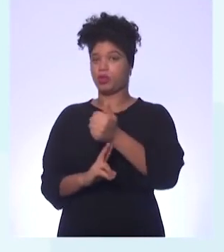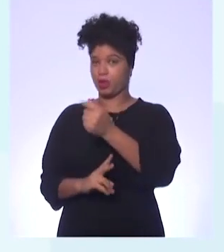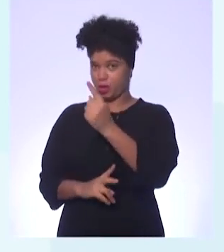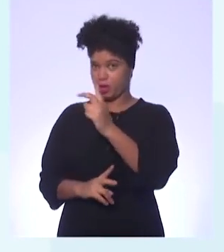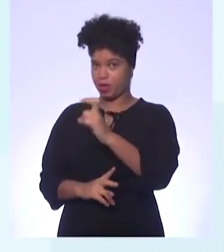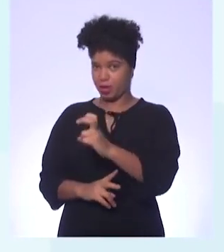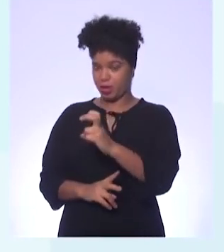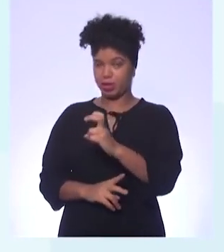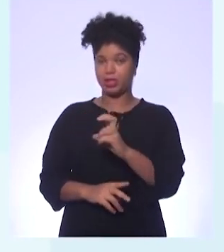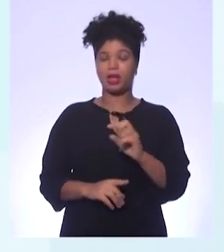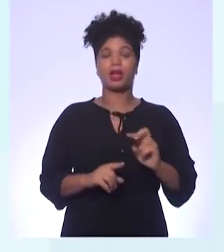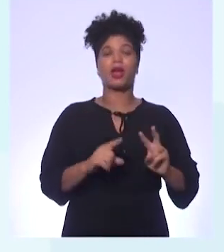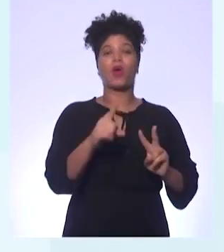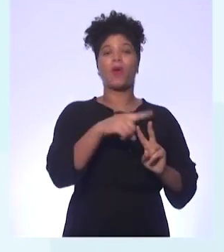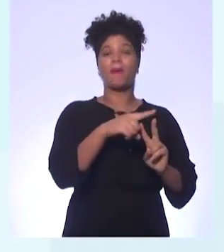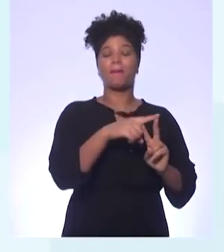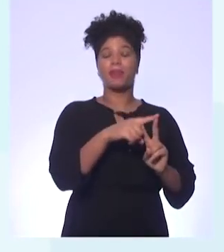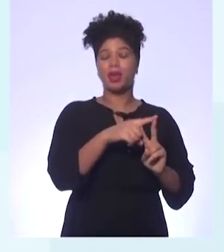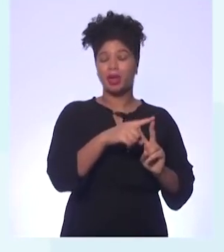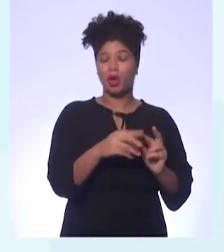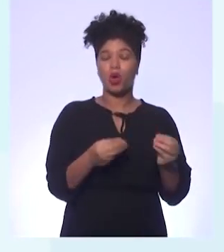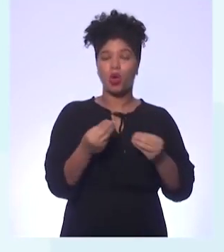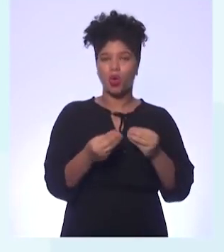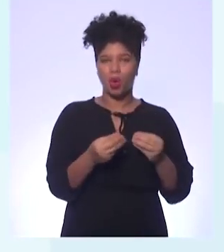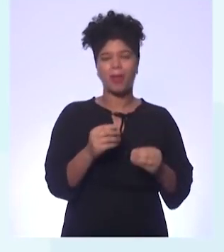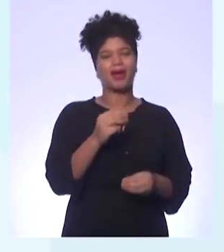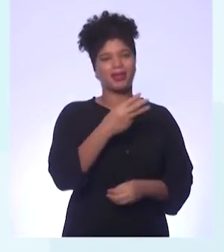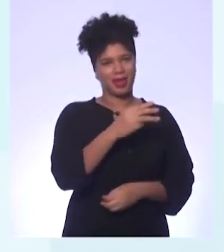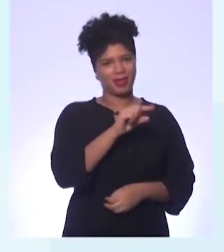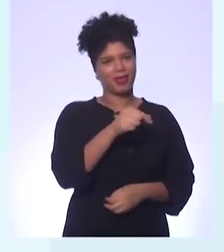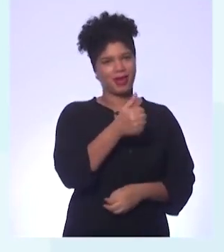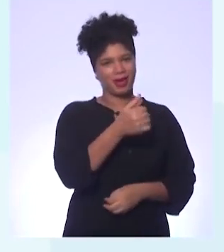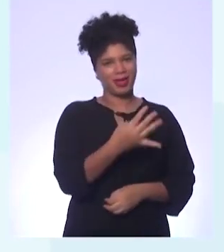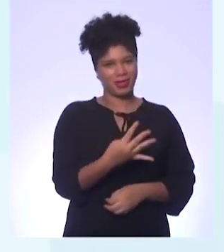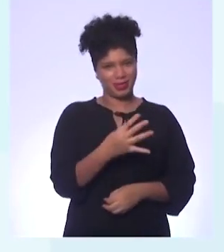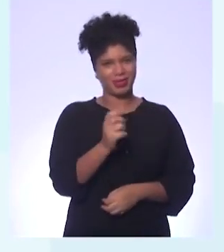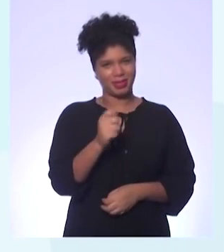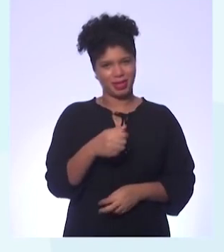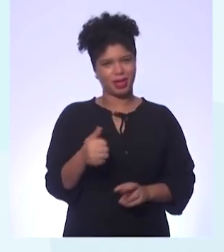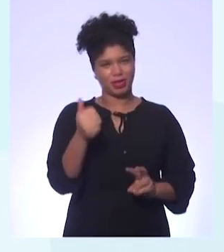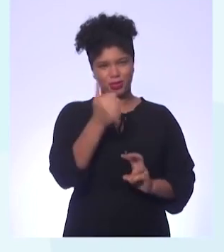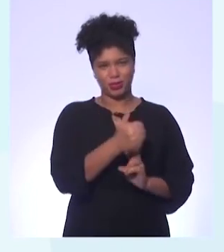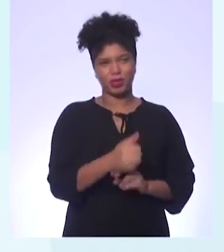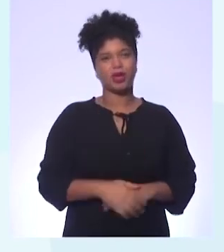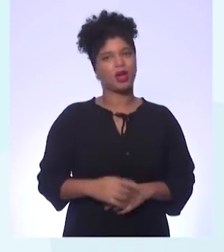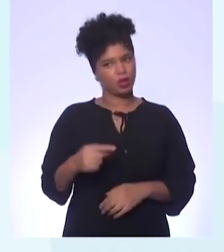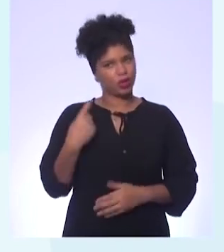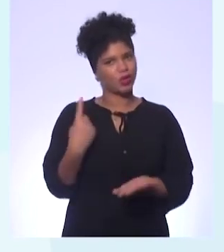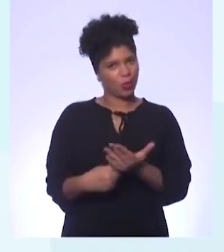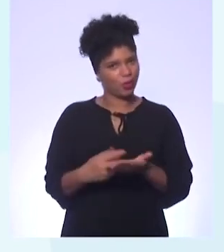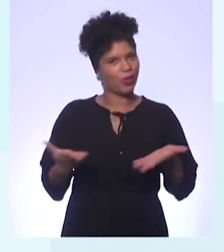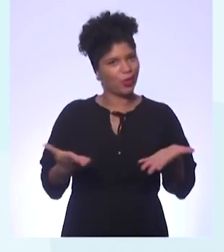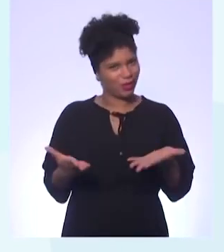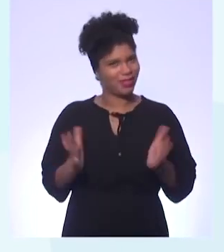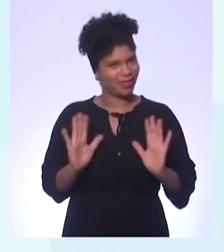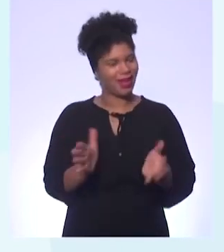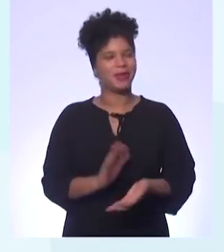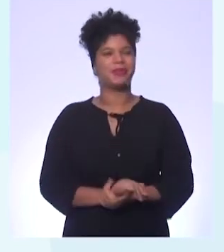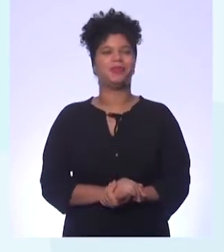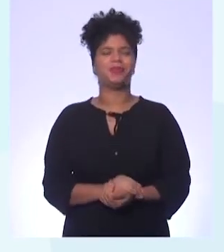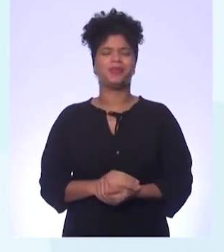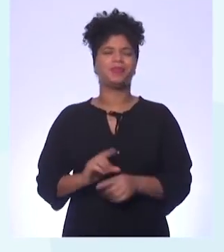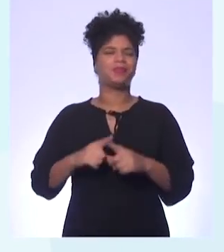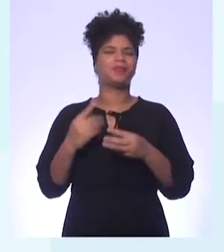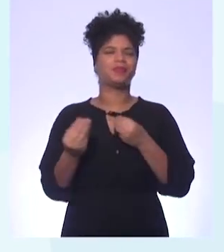vai pôr o valor aproximado de 3,14, que é o combinado da nossa aula de hoje, tá bom? Como eu vou